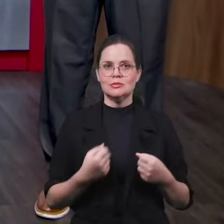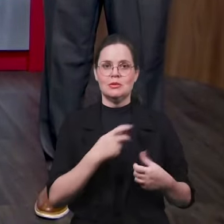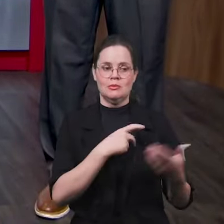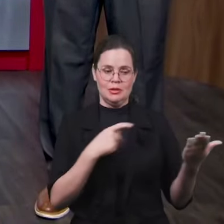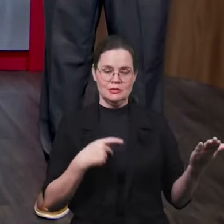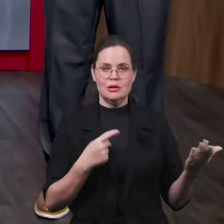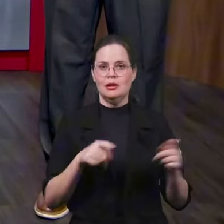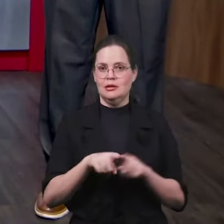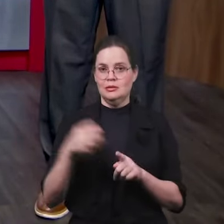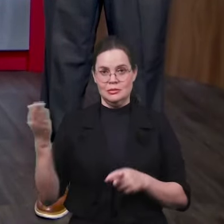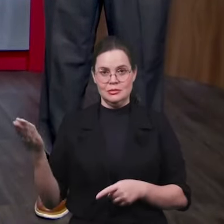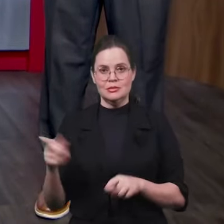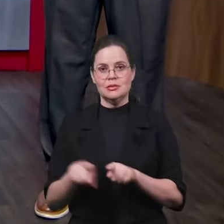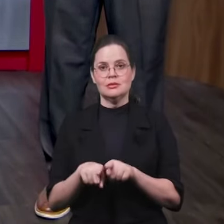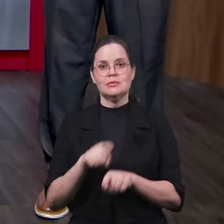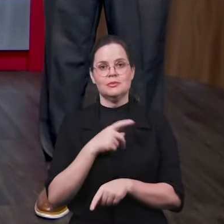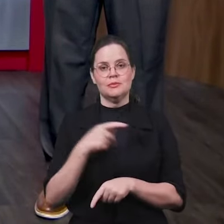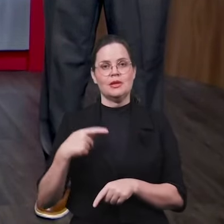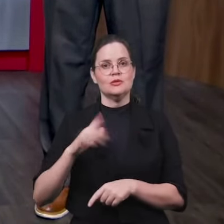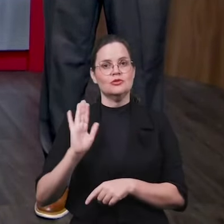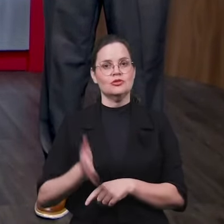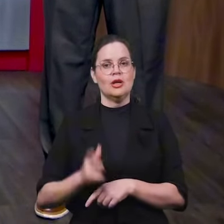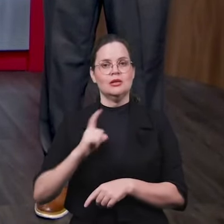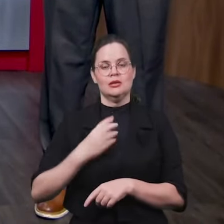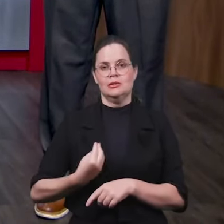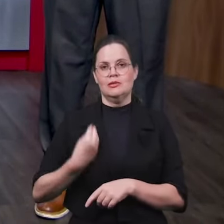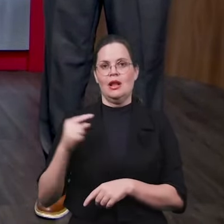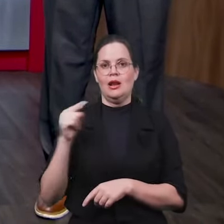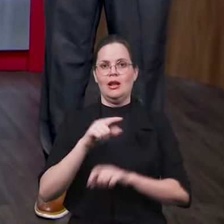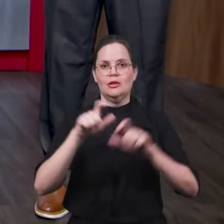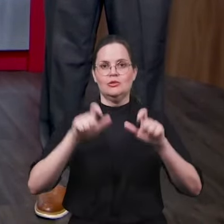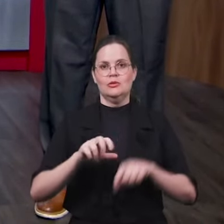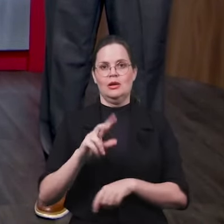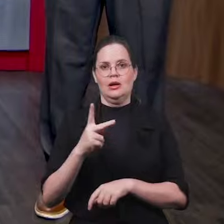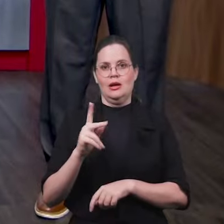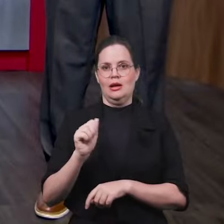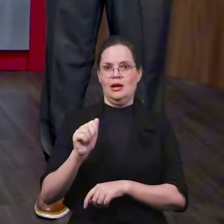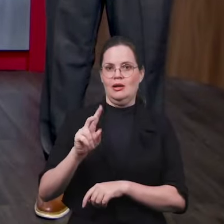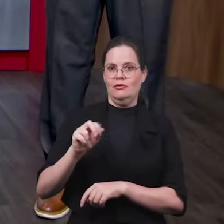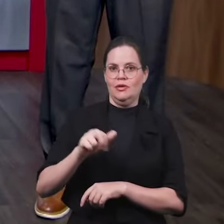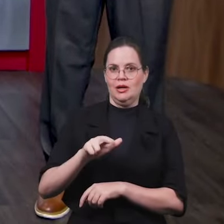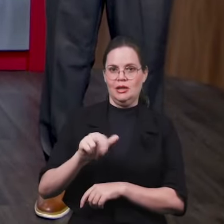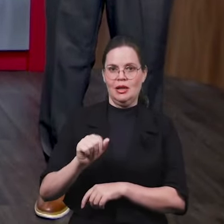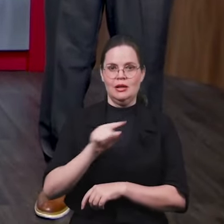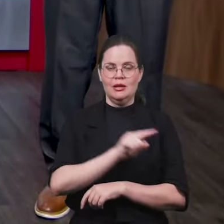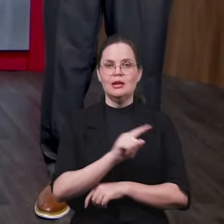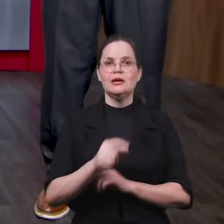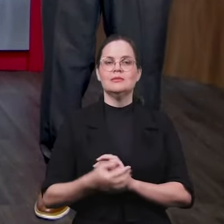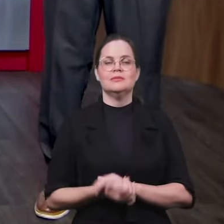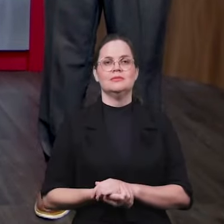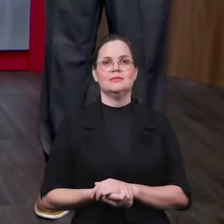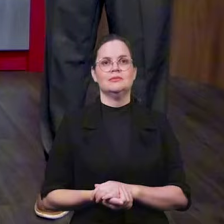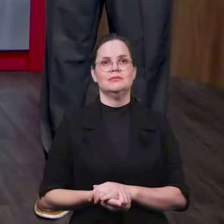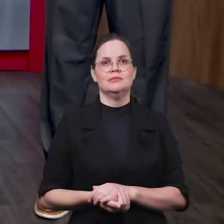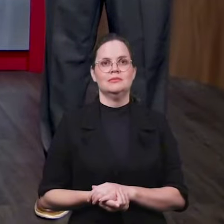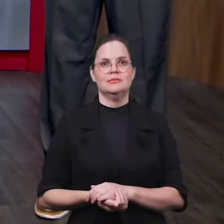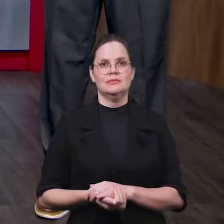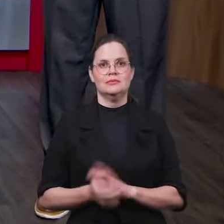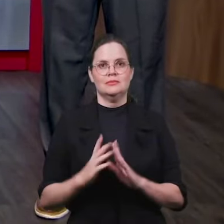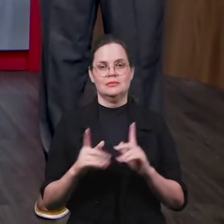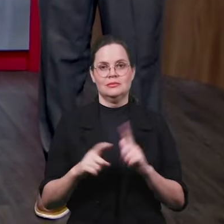Assim, tanto o pastor Ronaldo como eu estivemos algumas vezes lá em Havana, né, pastor? Na